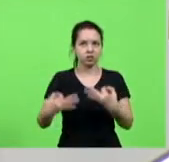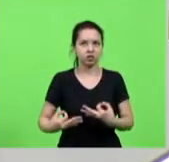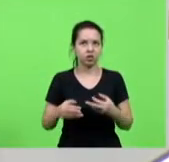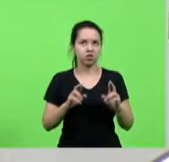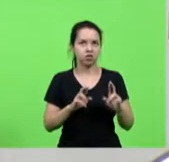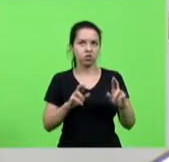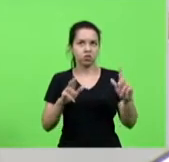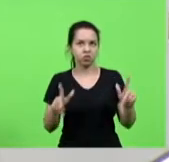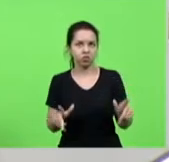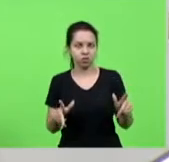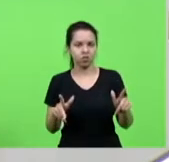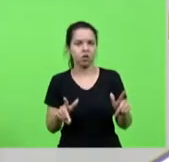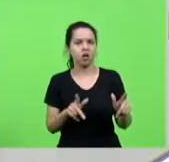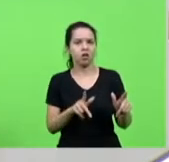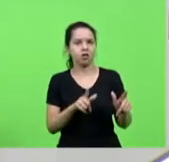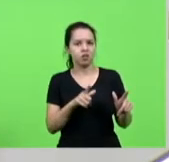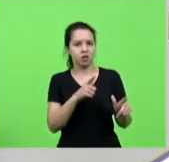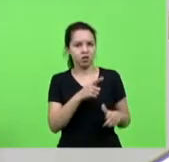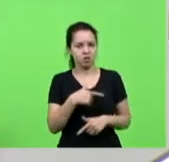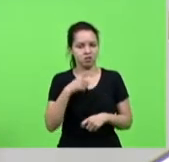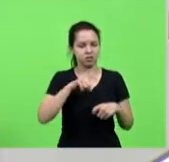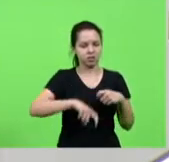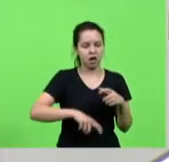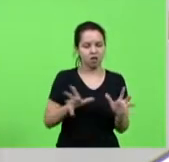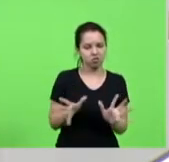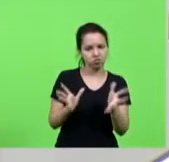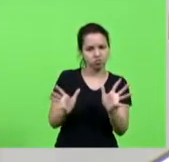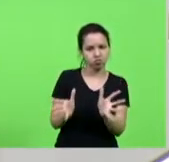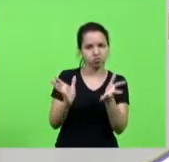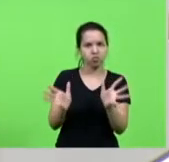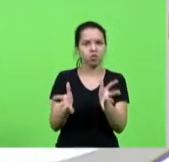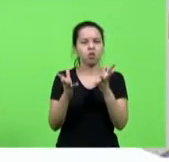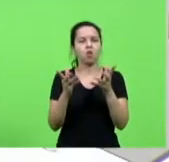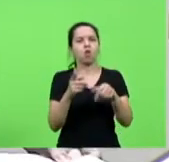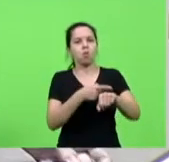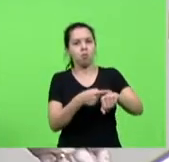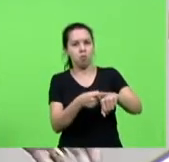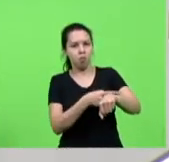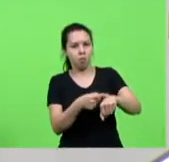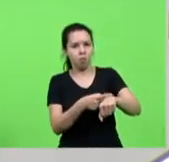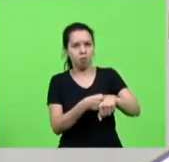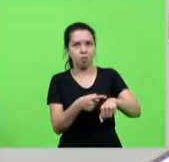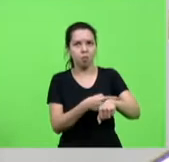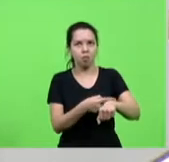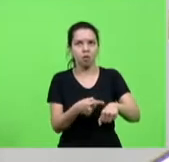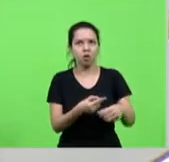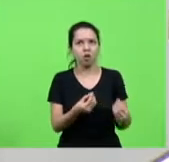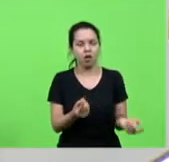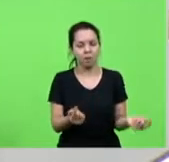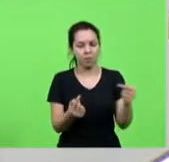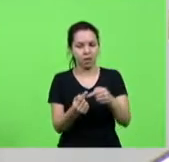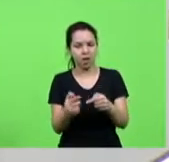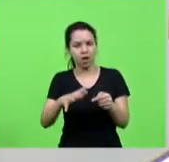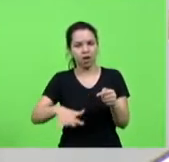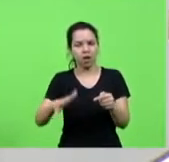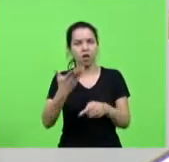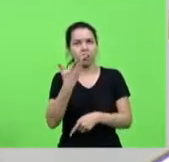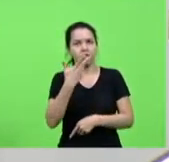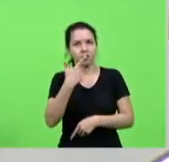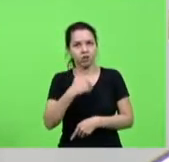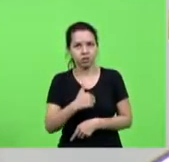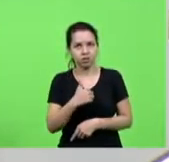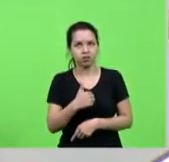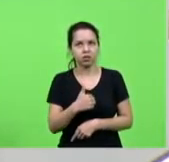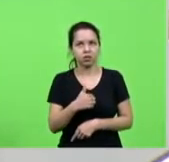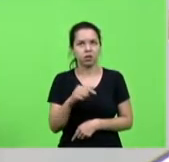diferente disso é a sexualização precoce, material obsceno, pornográfico, conteúdo indecente para crianças. E o que o nosso